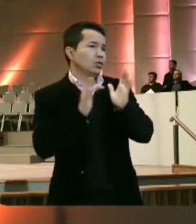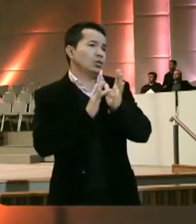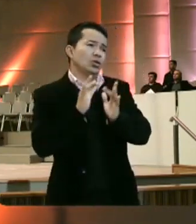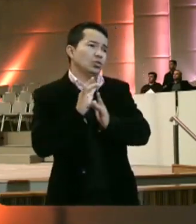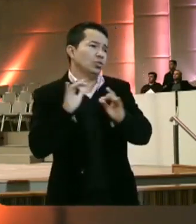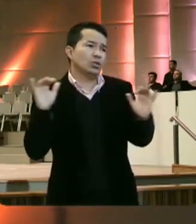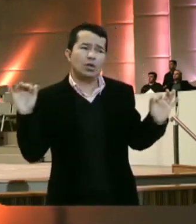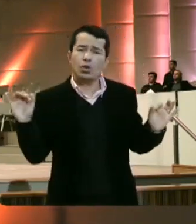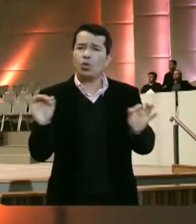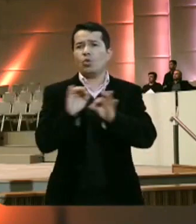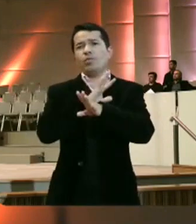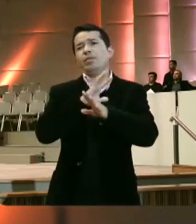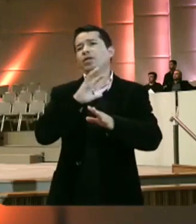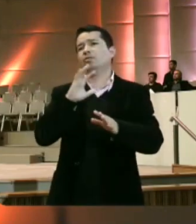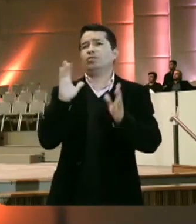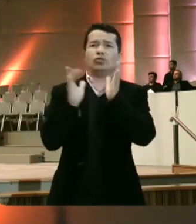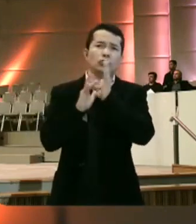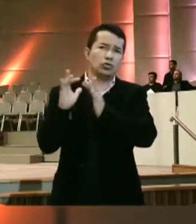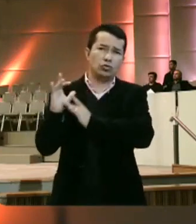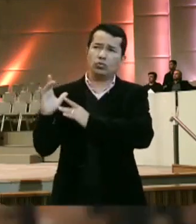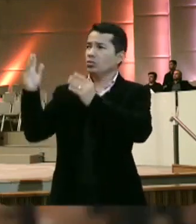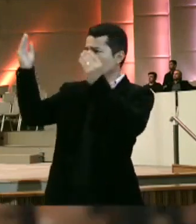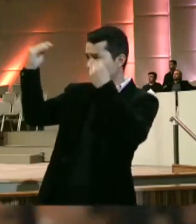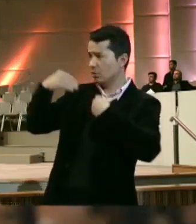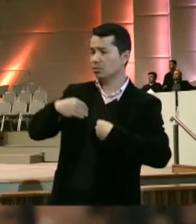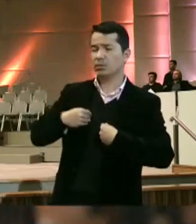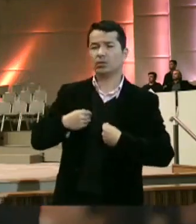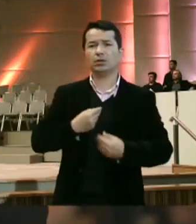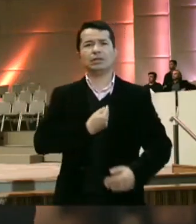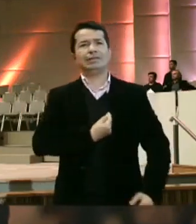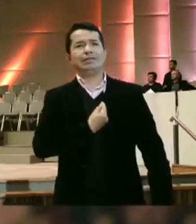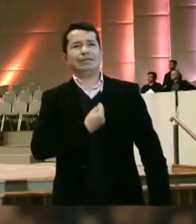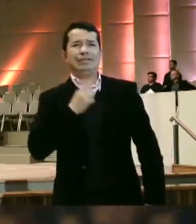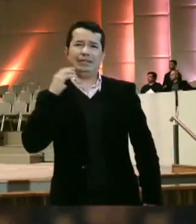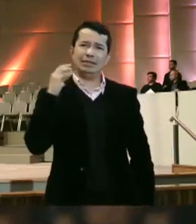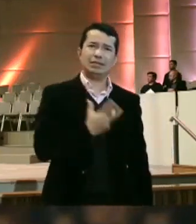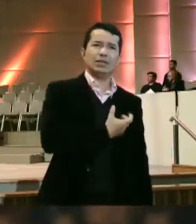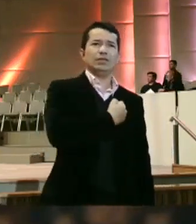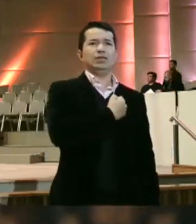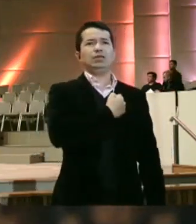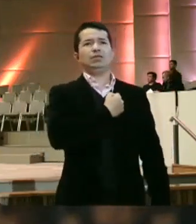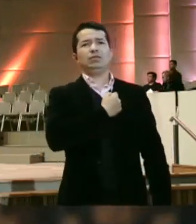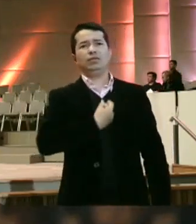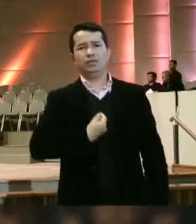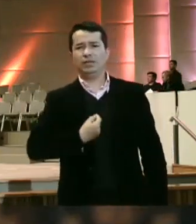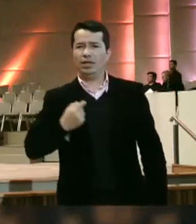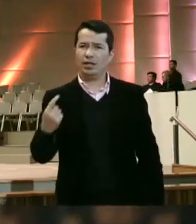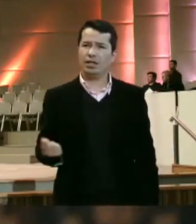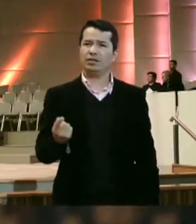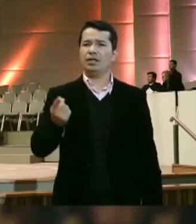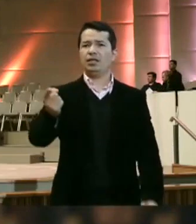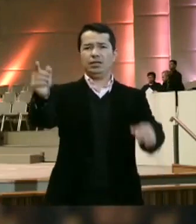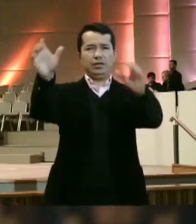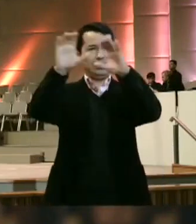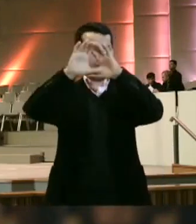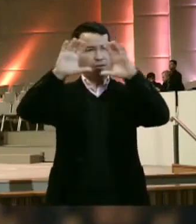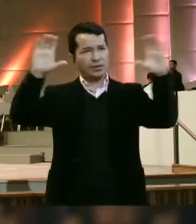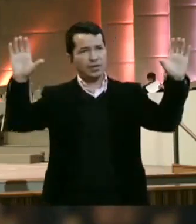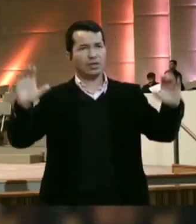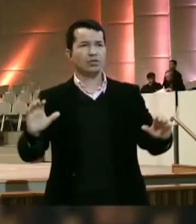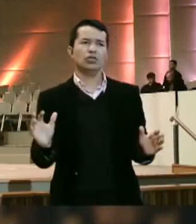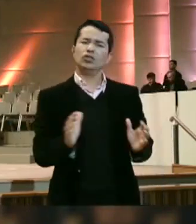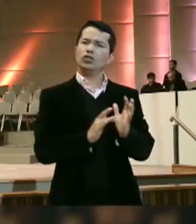A suficiência do Senhor Jesus é a coisa mais tremenda que a gente pode ter. Jesus